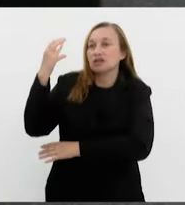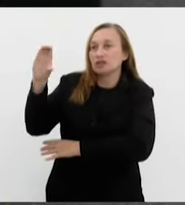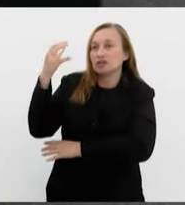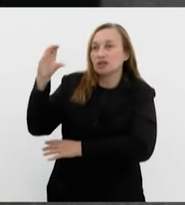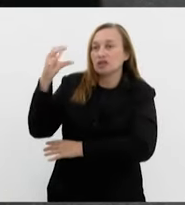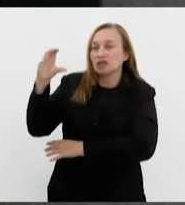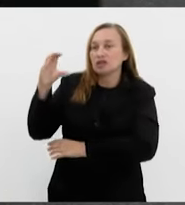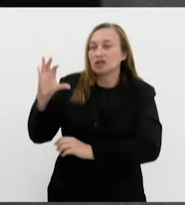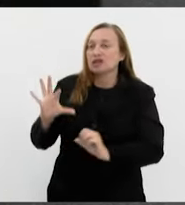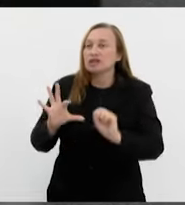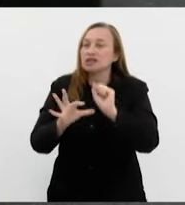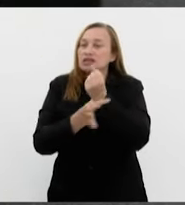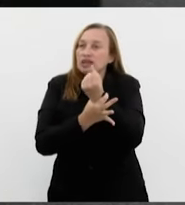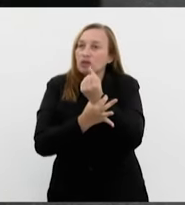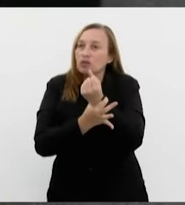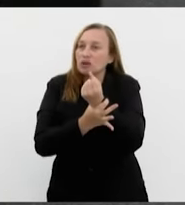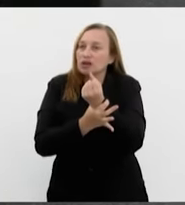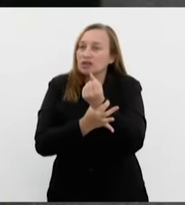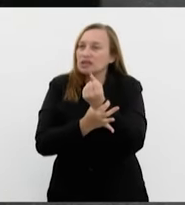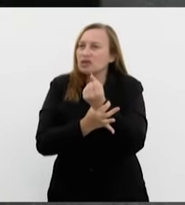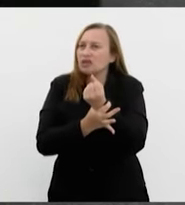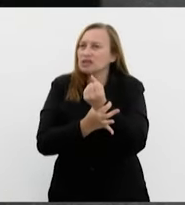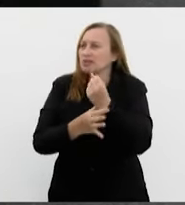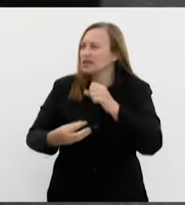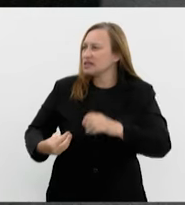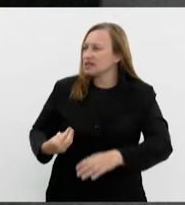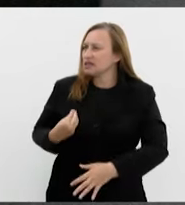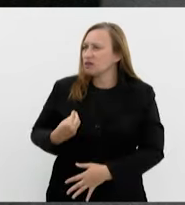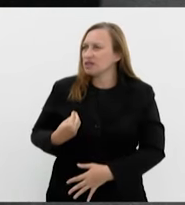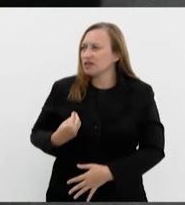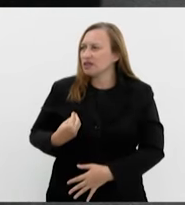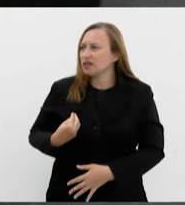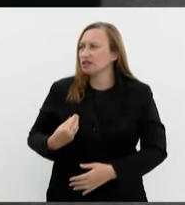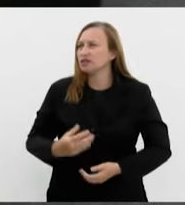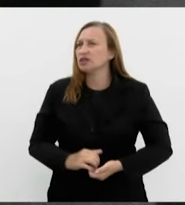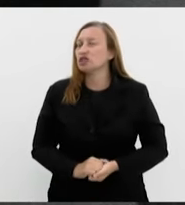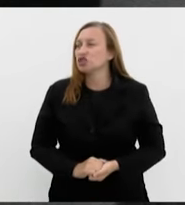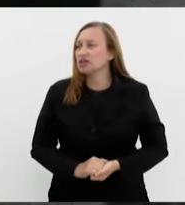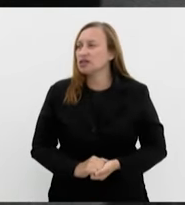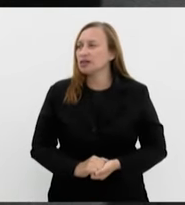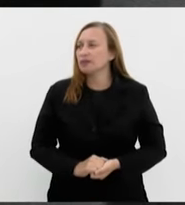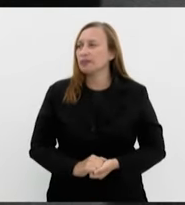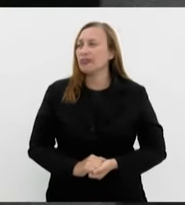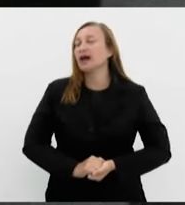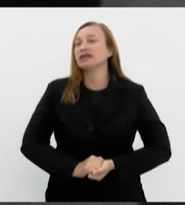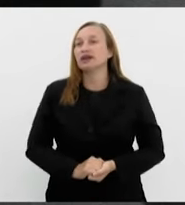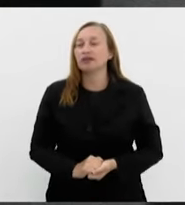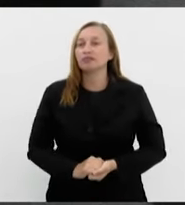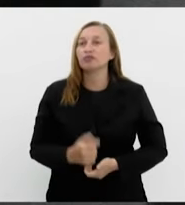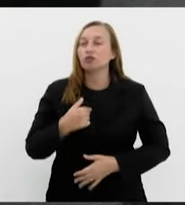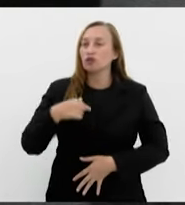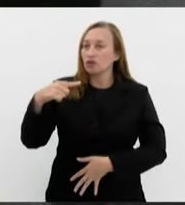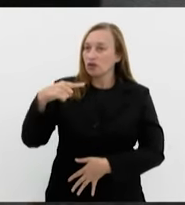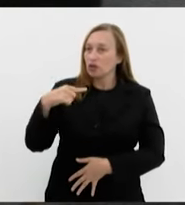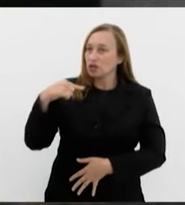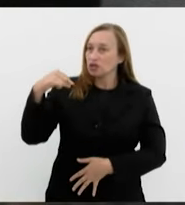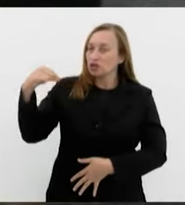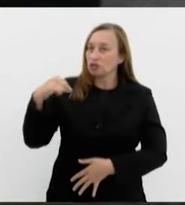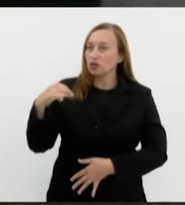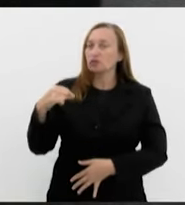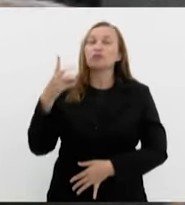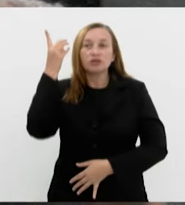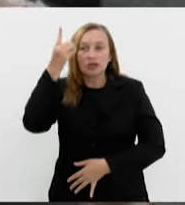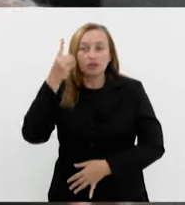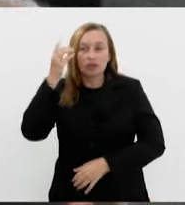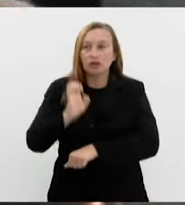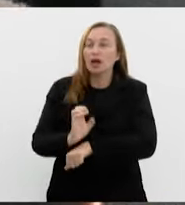Segurança presente. E eu quero aqui dizer, presidente, que no mês de janeiro, quando fui eleito deputado estadual, solicitei